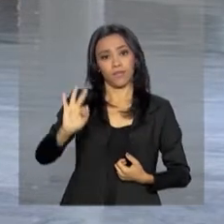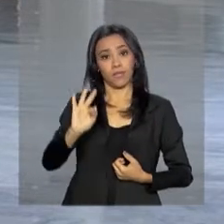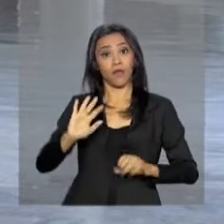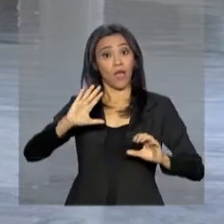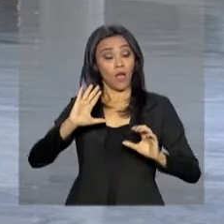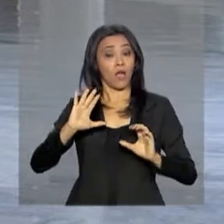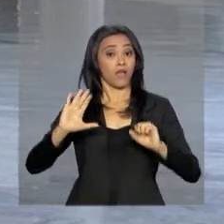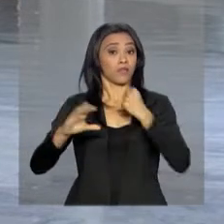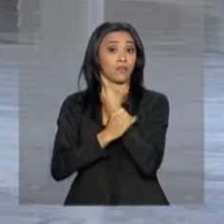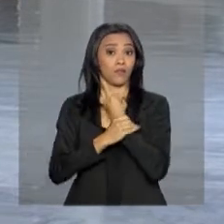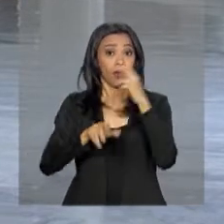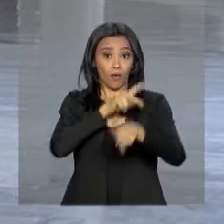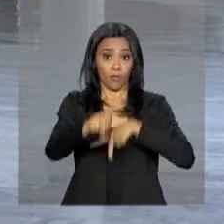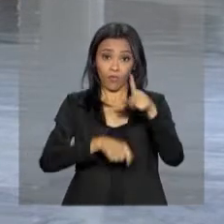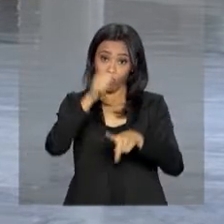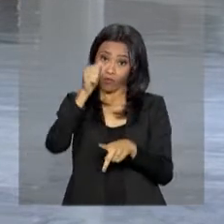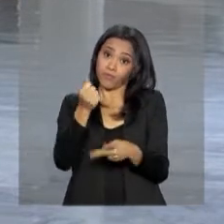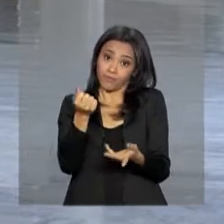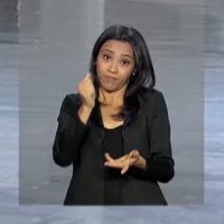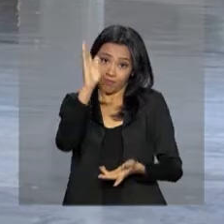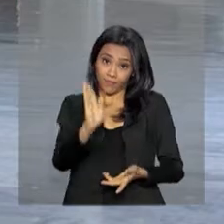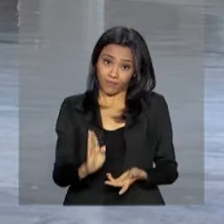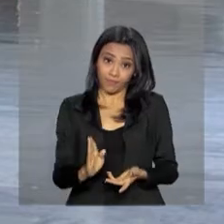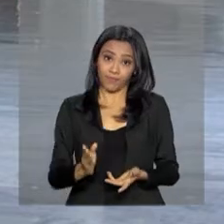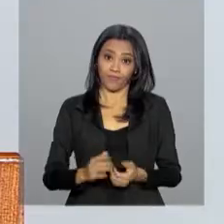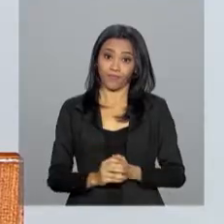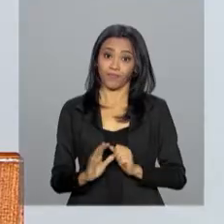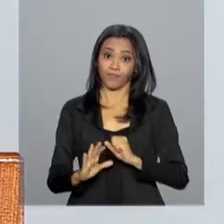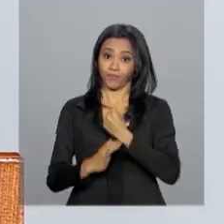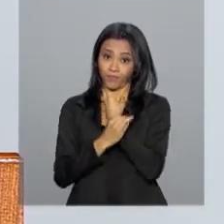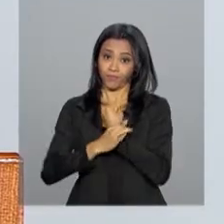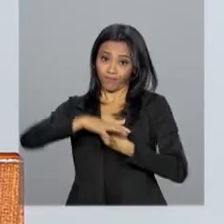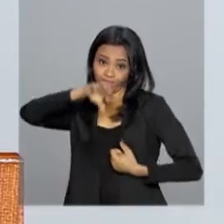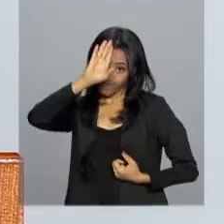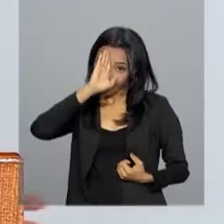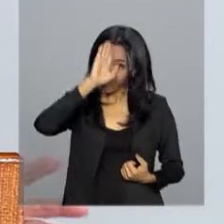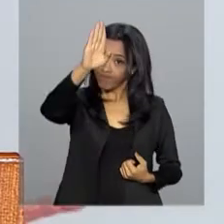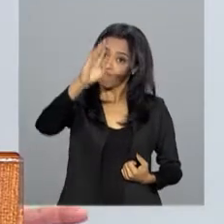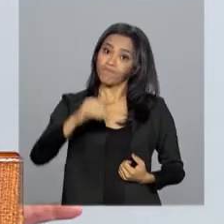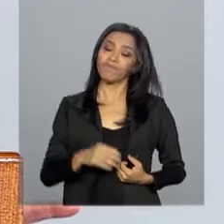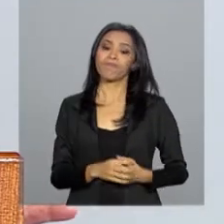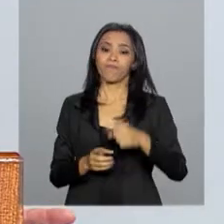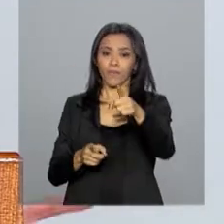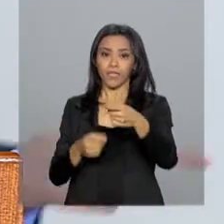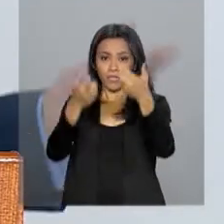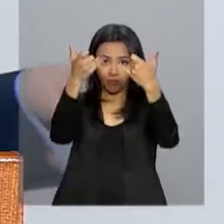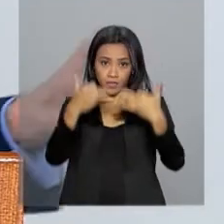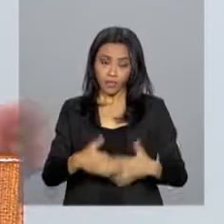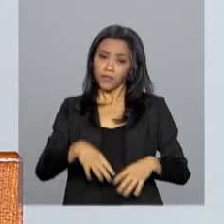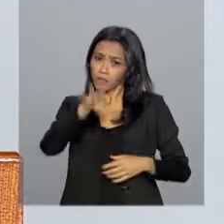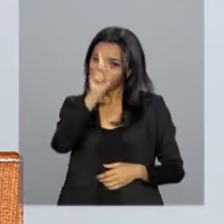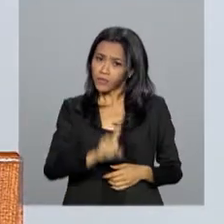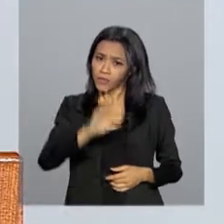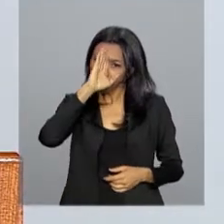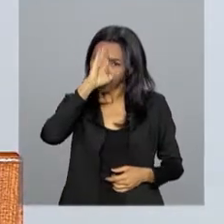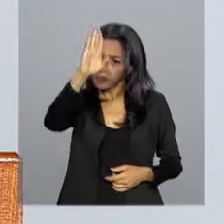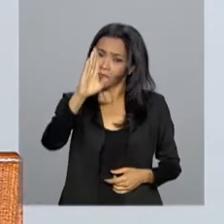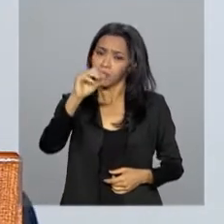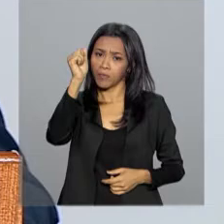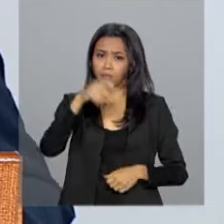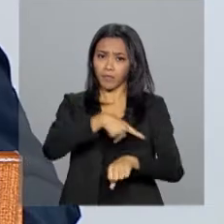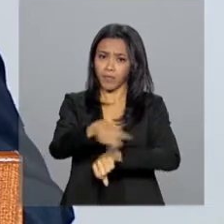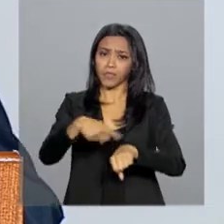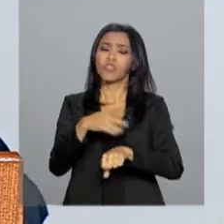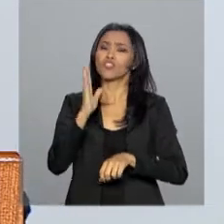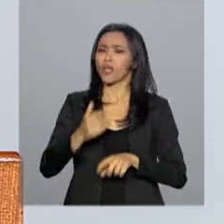povo brasileiro um direito fundamental é uma questão fundamental para o país há tempos atrás eu já disse isso